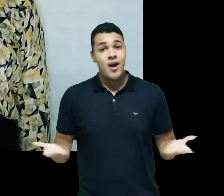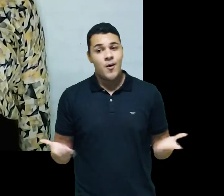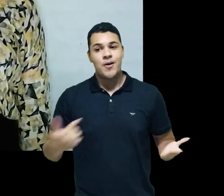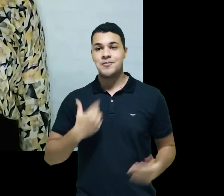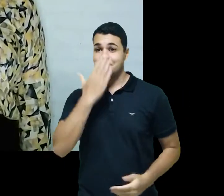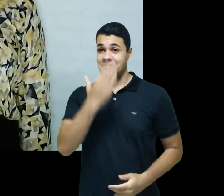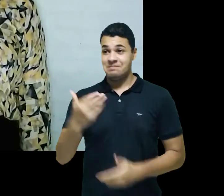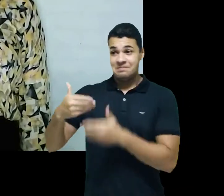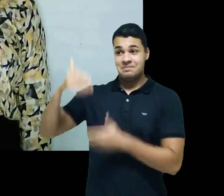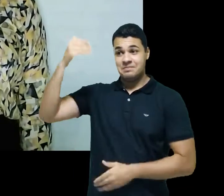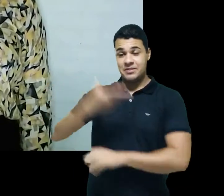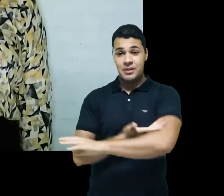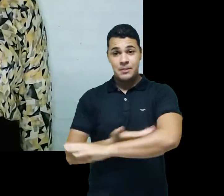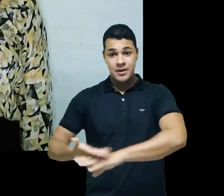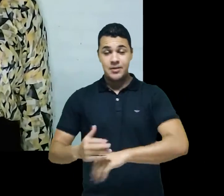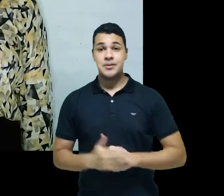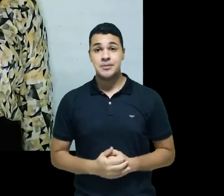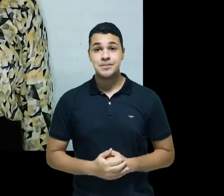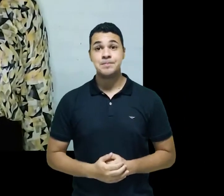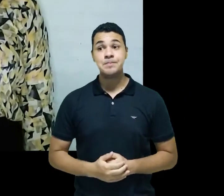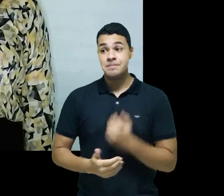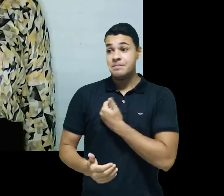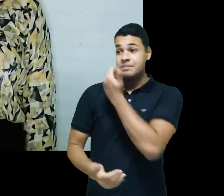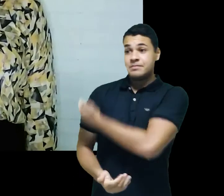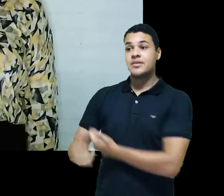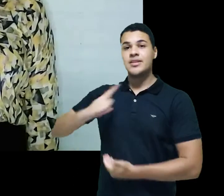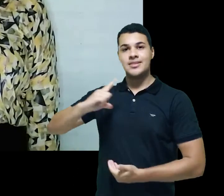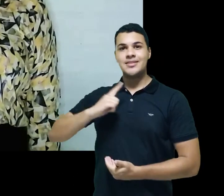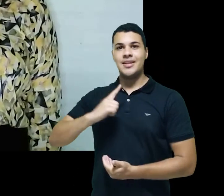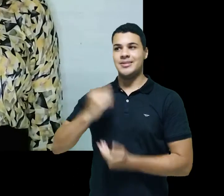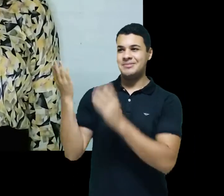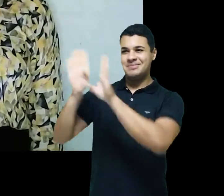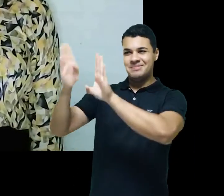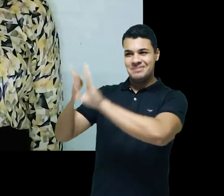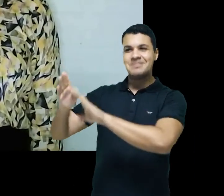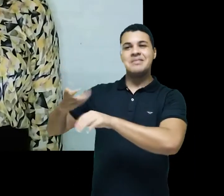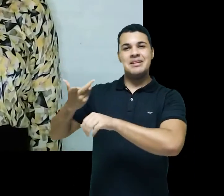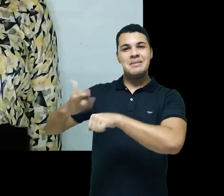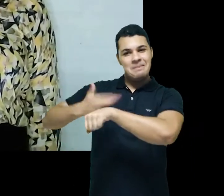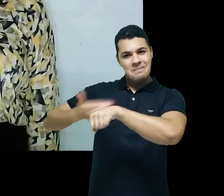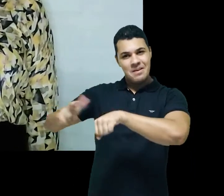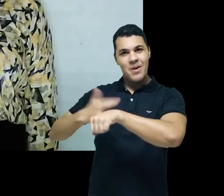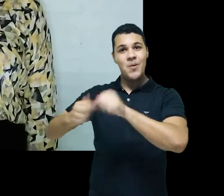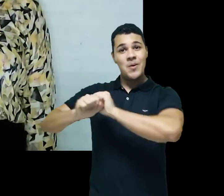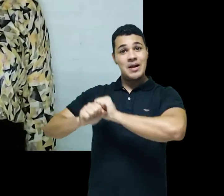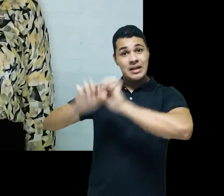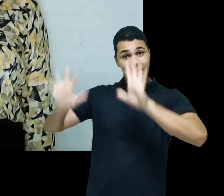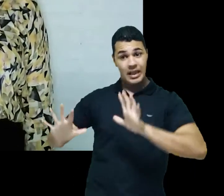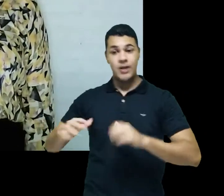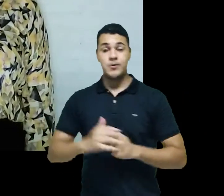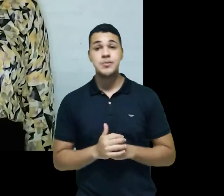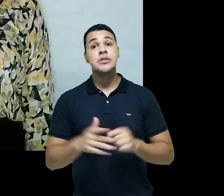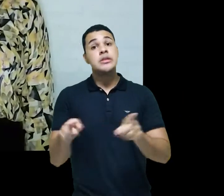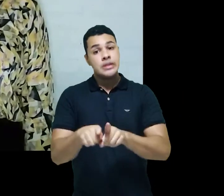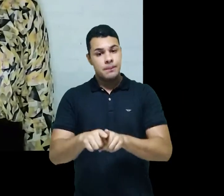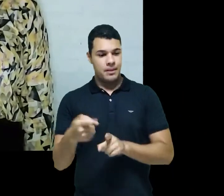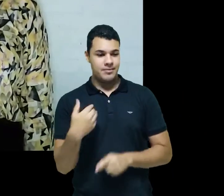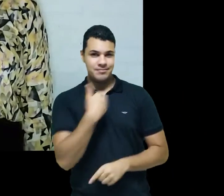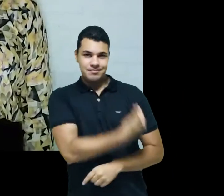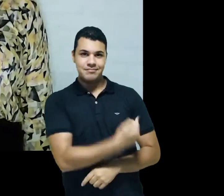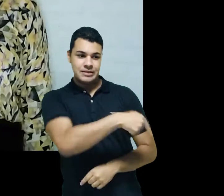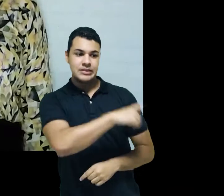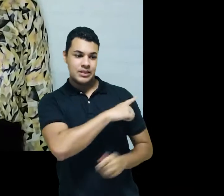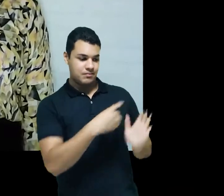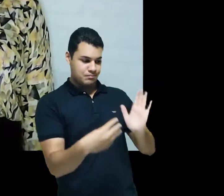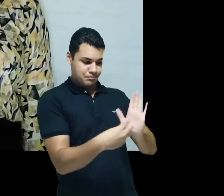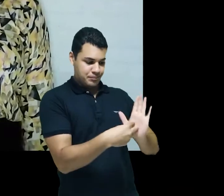uma parede branca. Do meu lado direito há um armário marrom claro e deste mesmo lado, ao fundo, uma